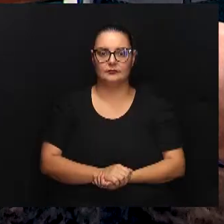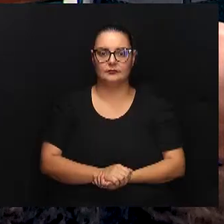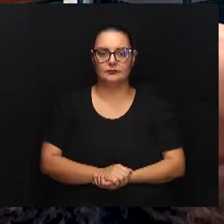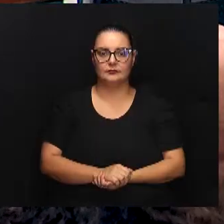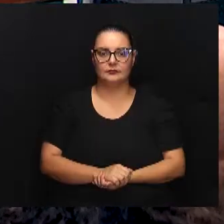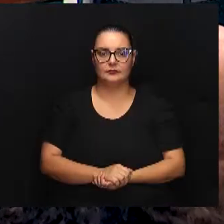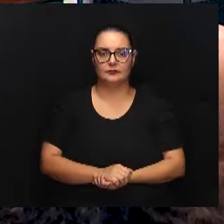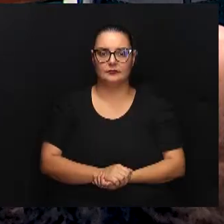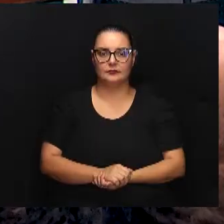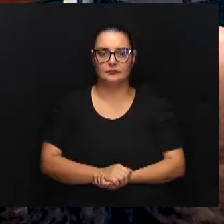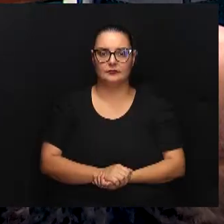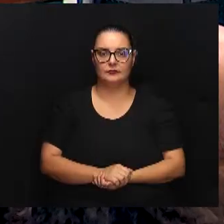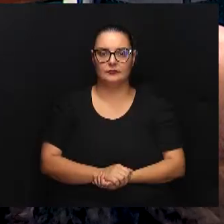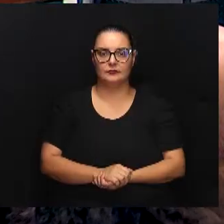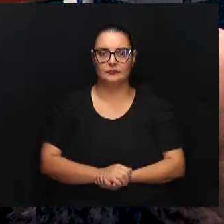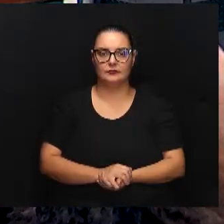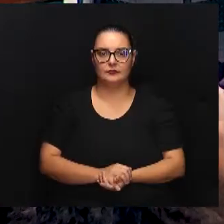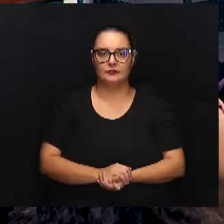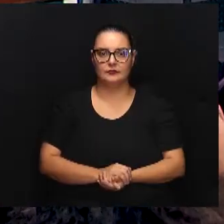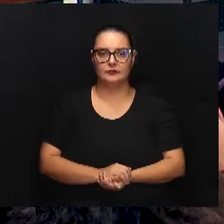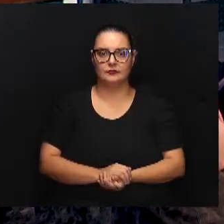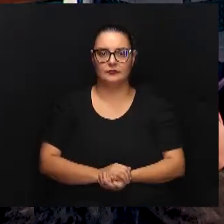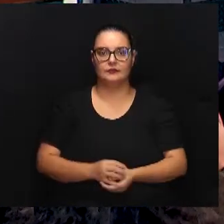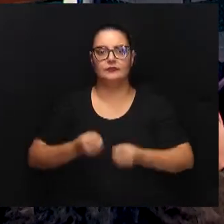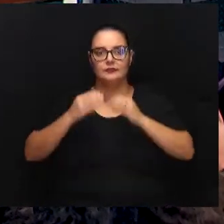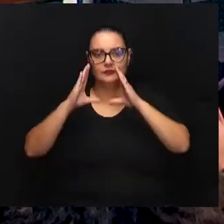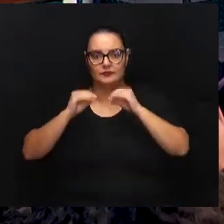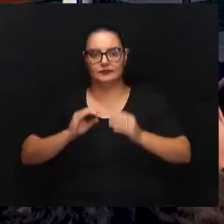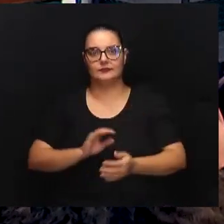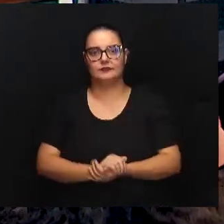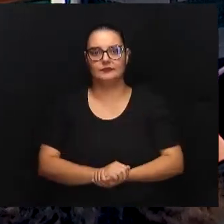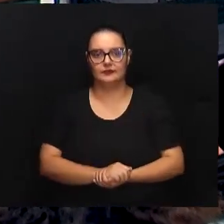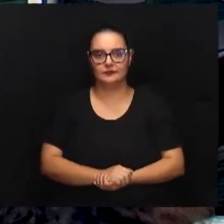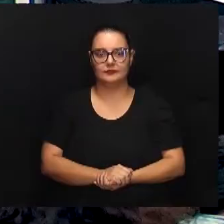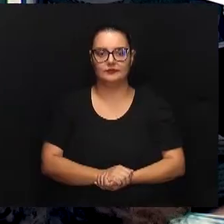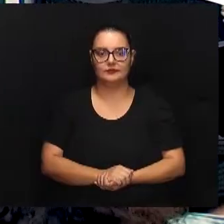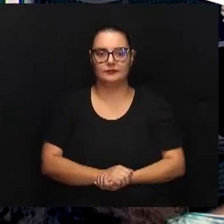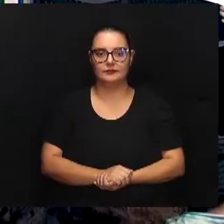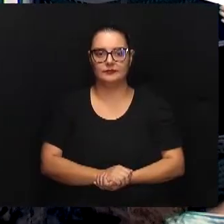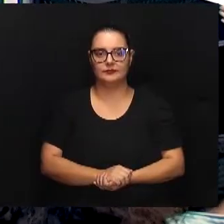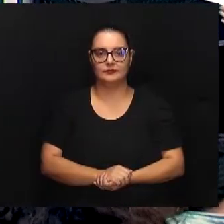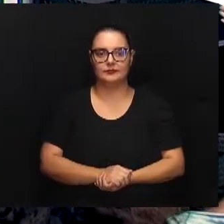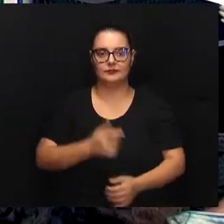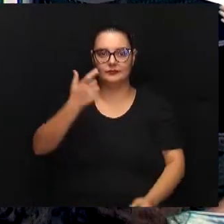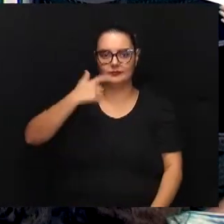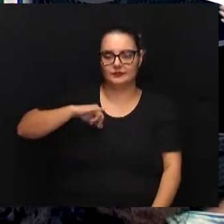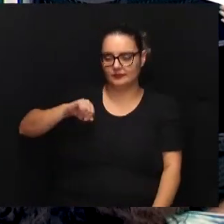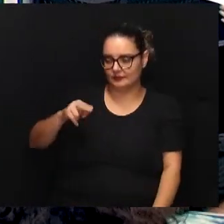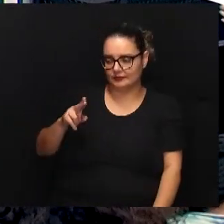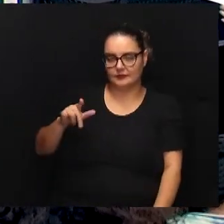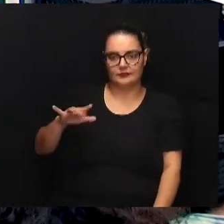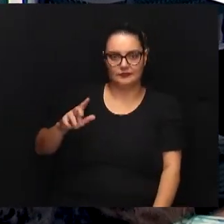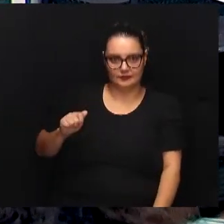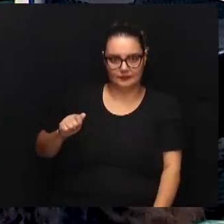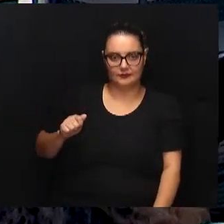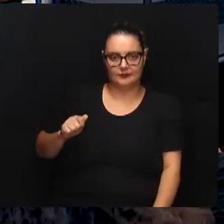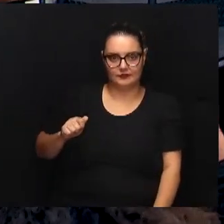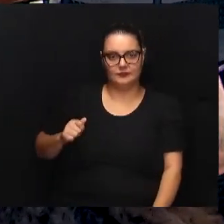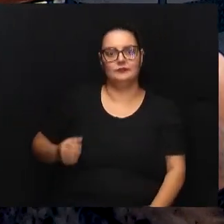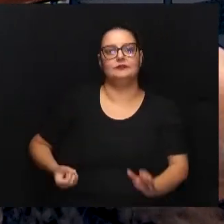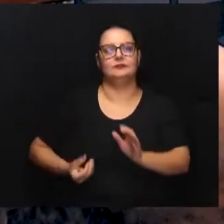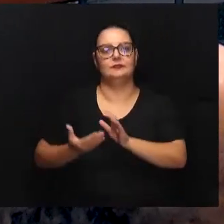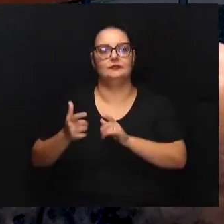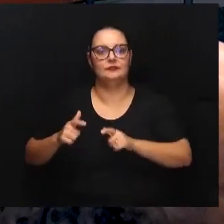Boa noite. Eu sou a Júlia. Eu criei um espaço chamado Tribos, Cabelos e